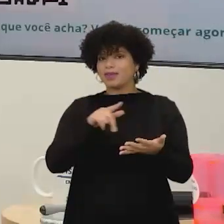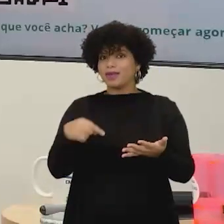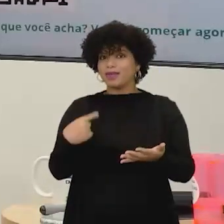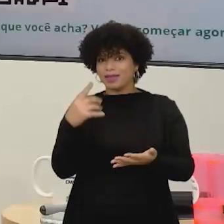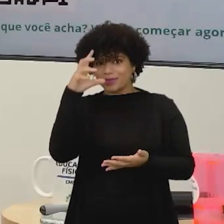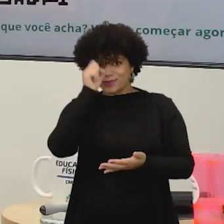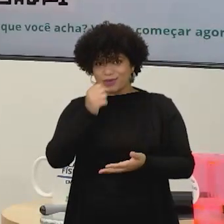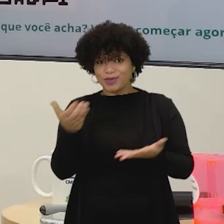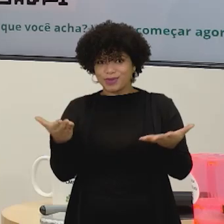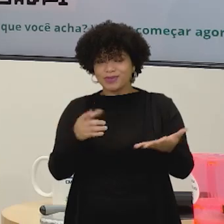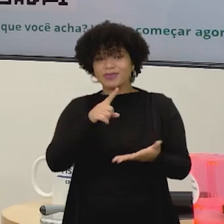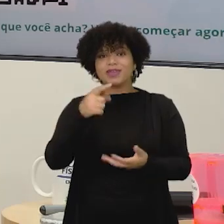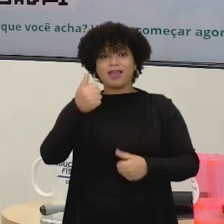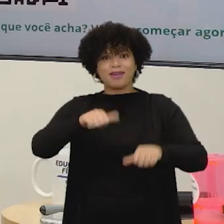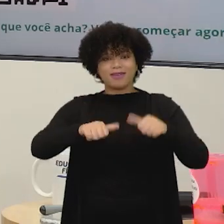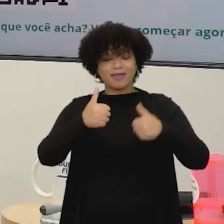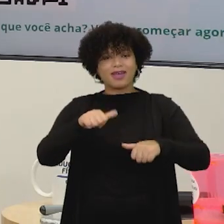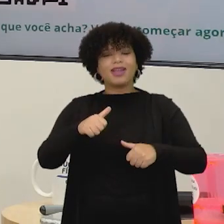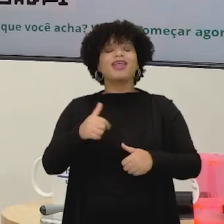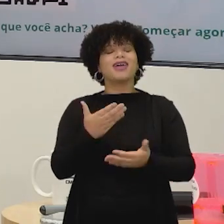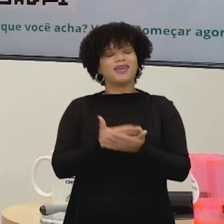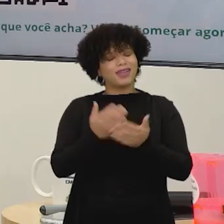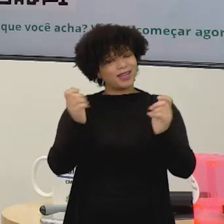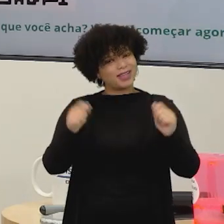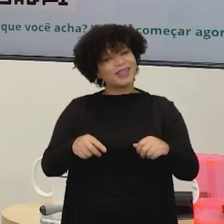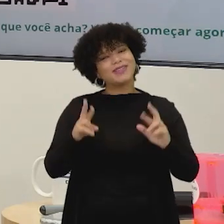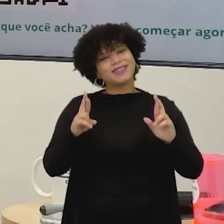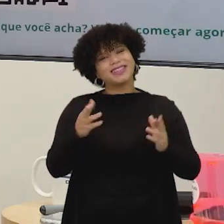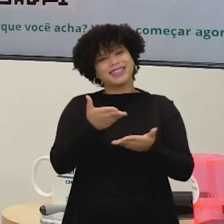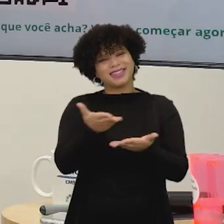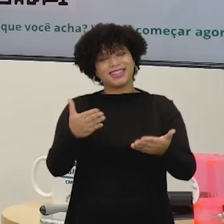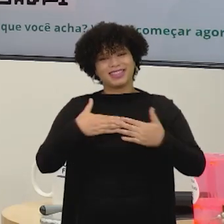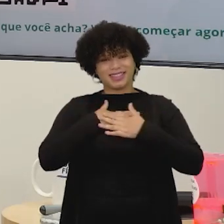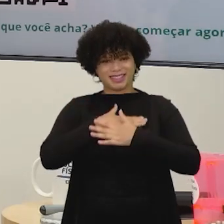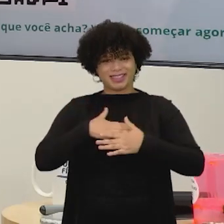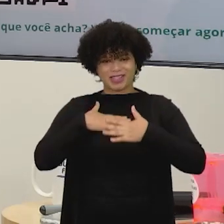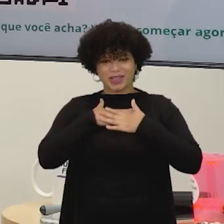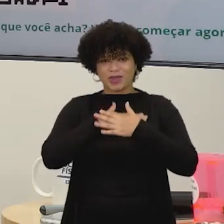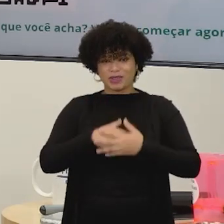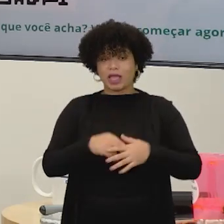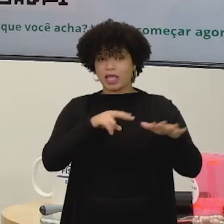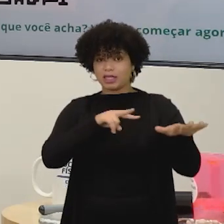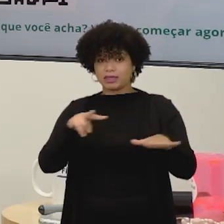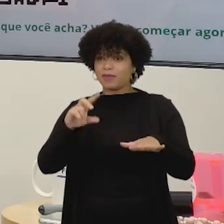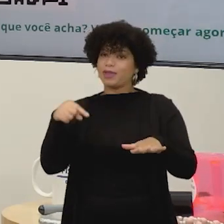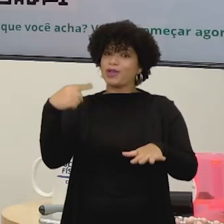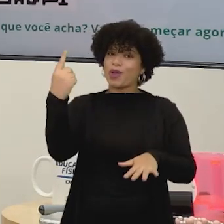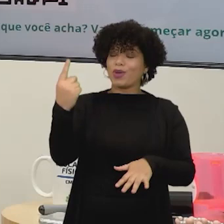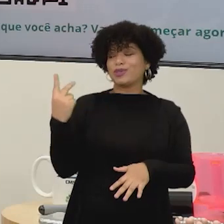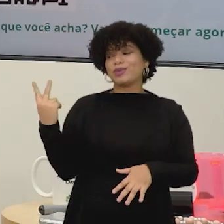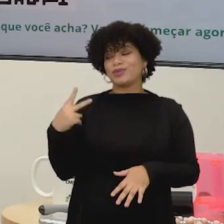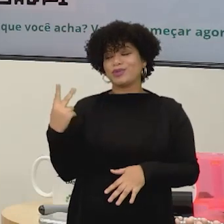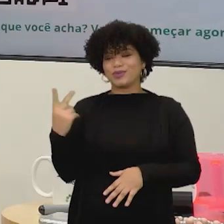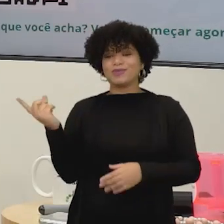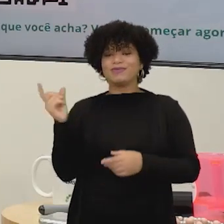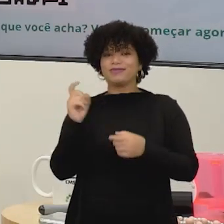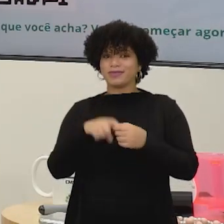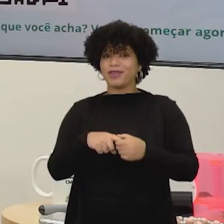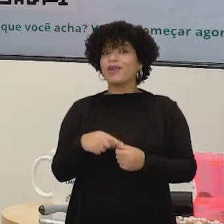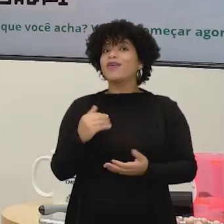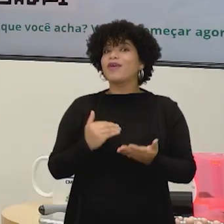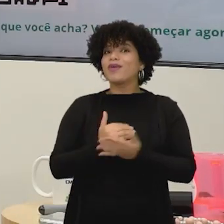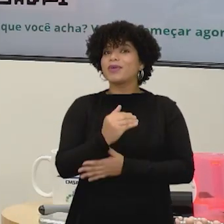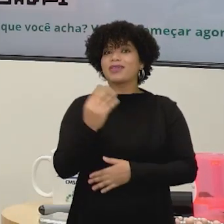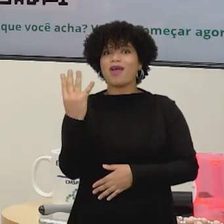Vocês podem, então, avaliar a aula. Esperamos que vocês tenham gostado. Aí, semana que vem, a gente volta iniciando o